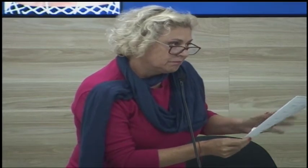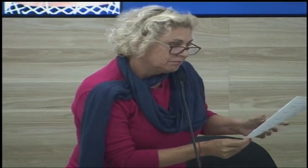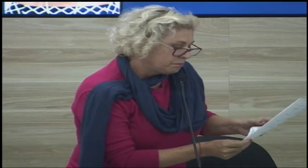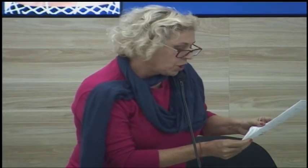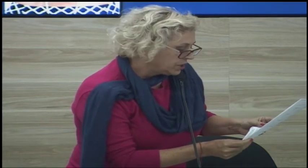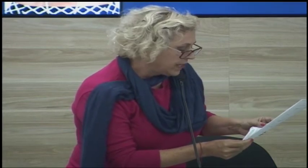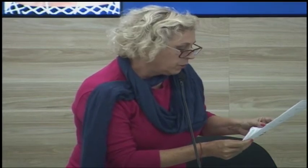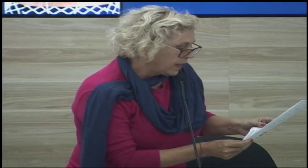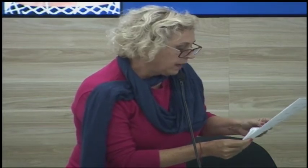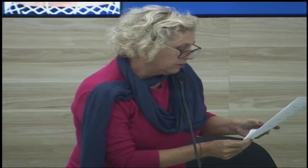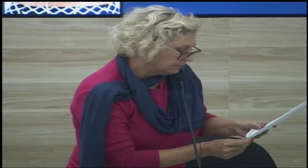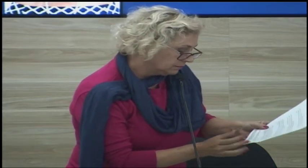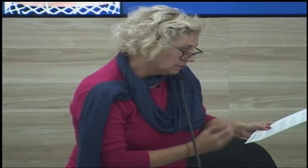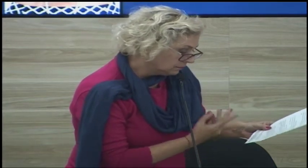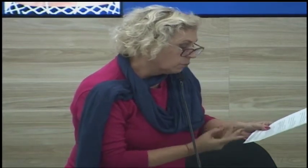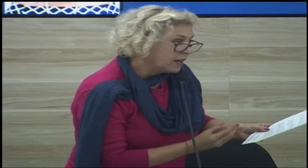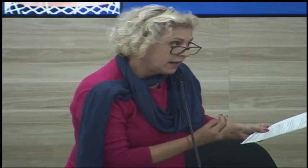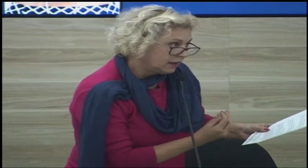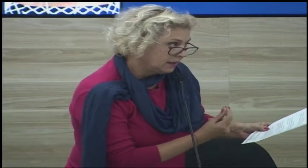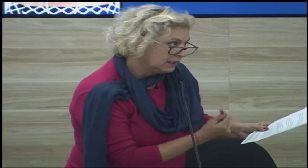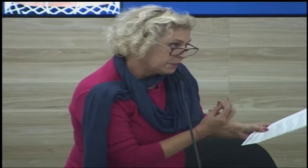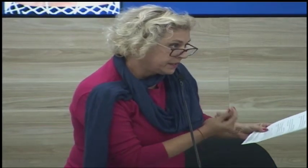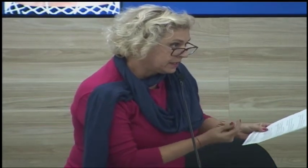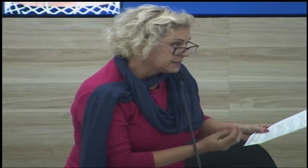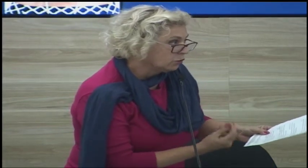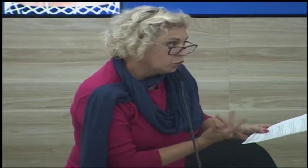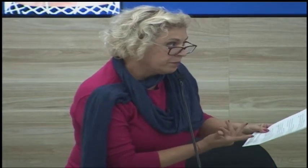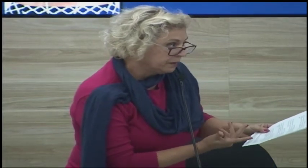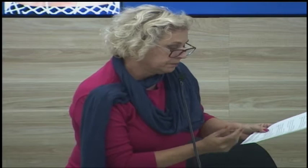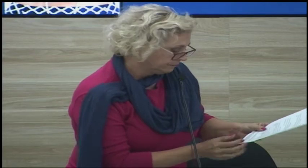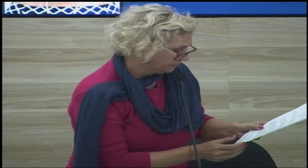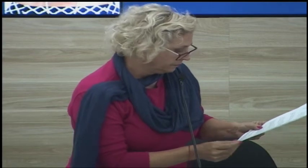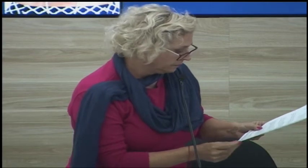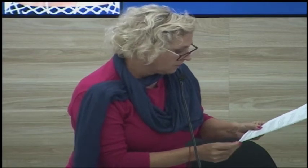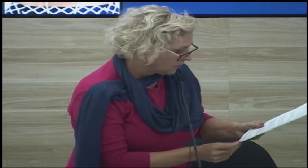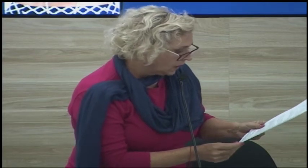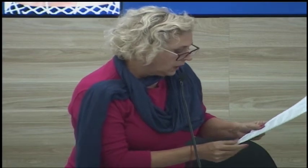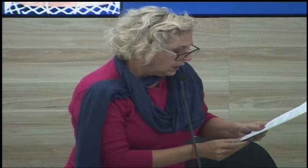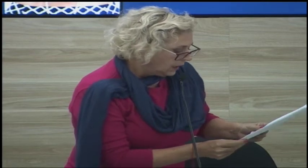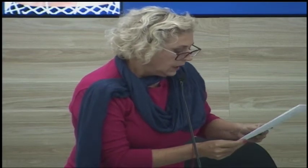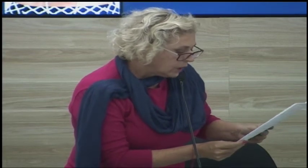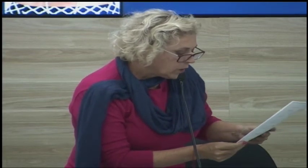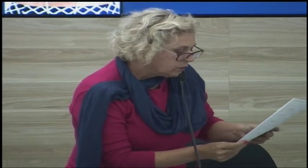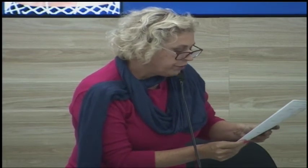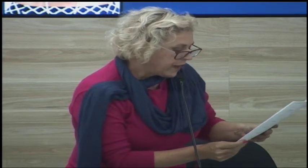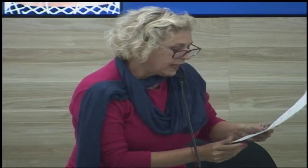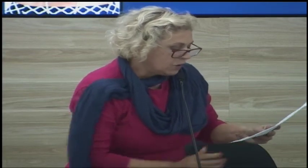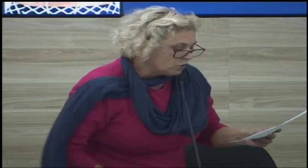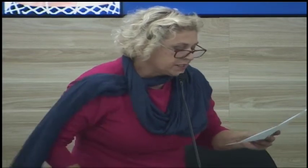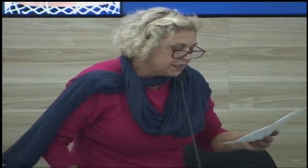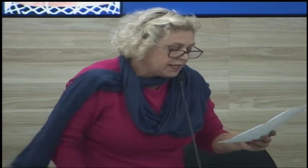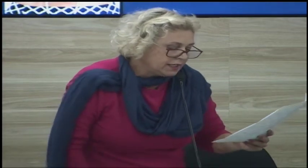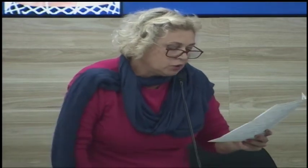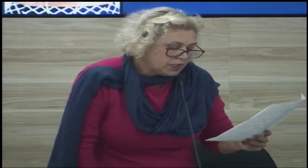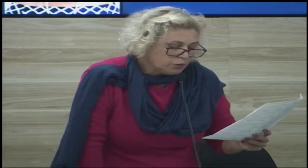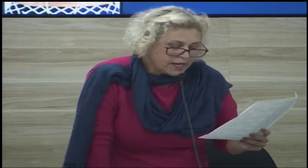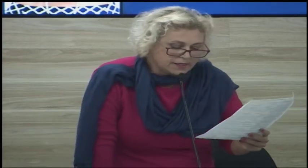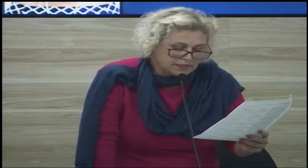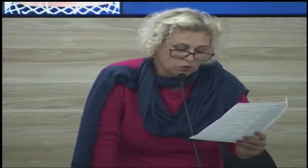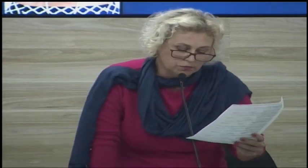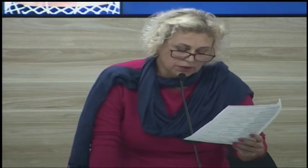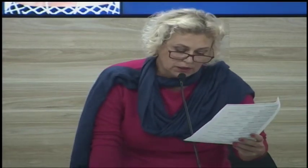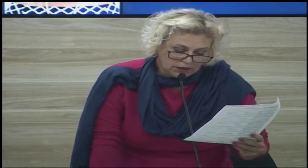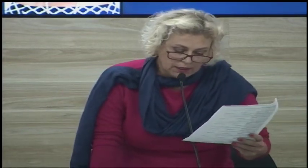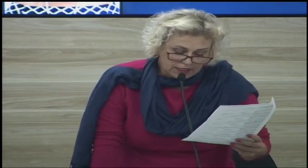pode dar margem a uma interpretação dúbia e quando fala considerando que no